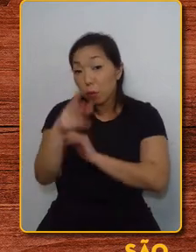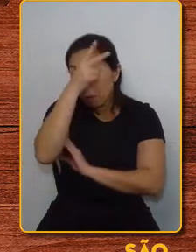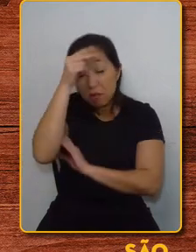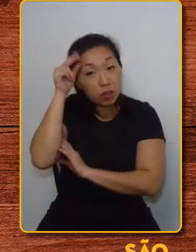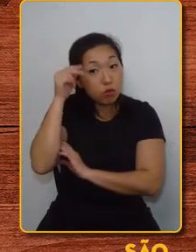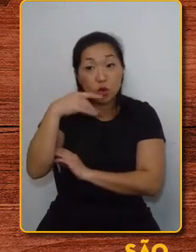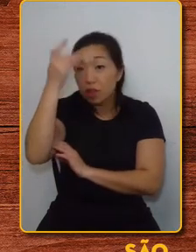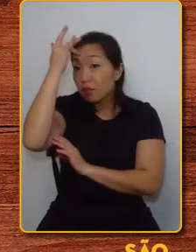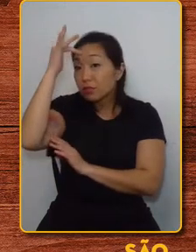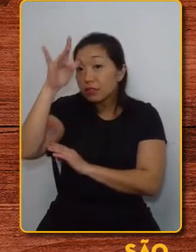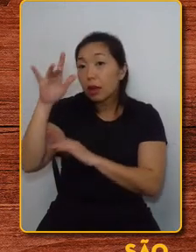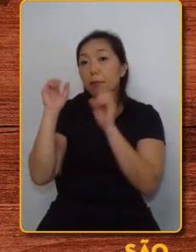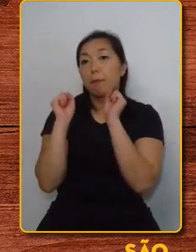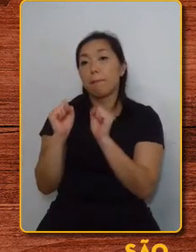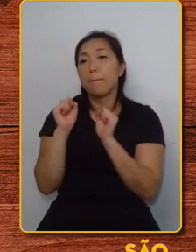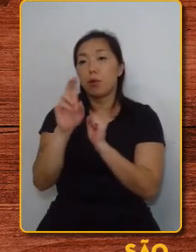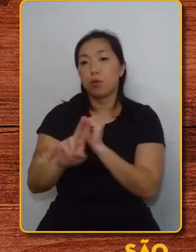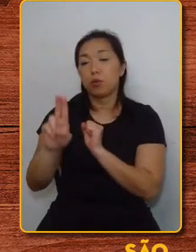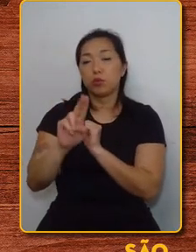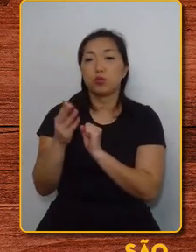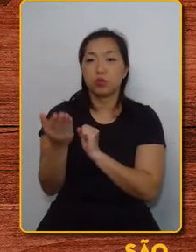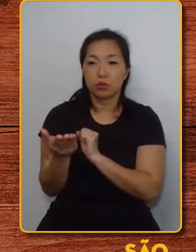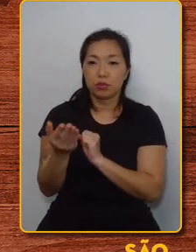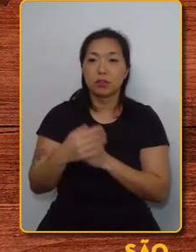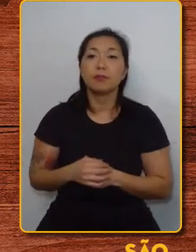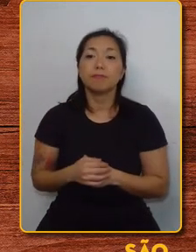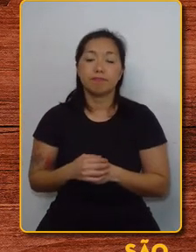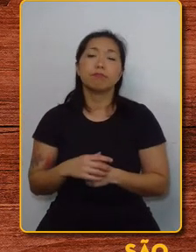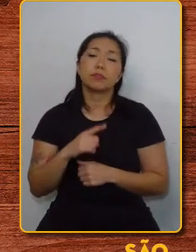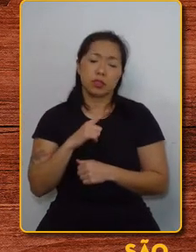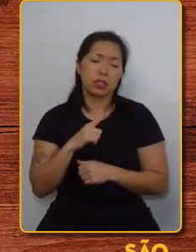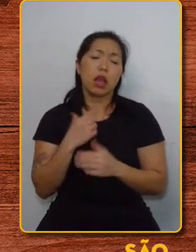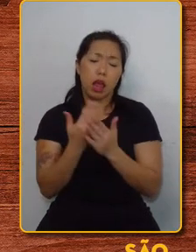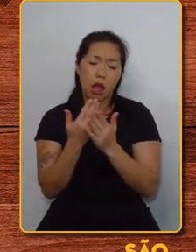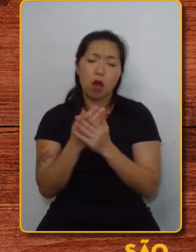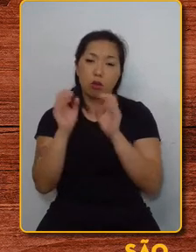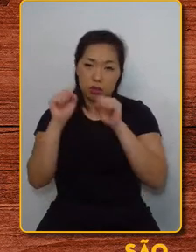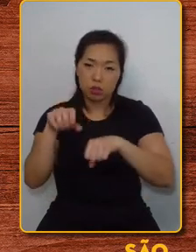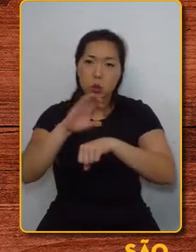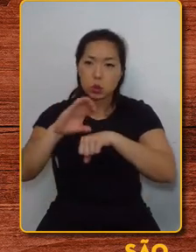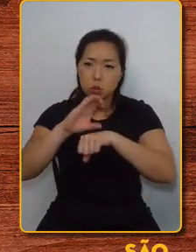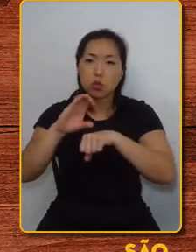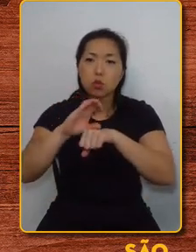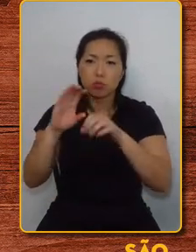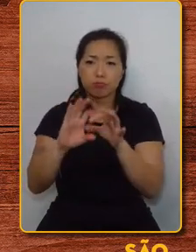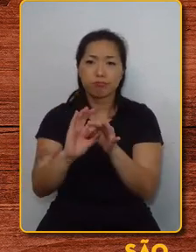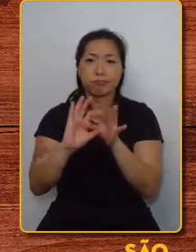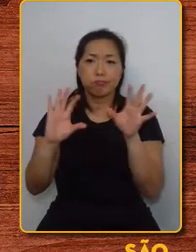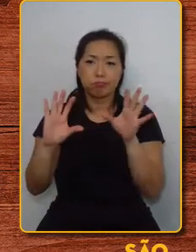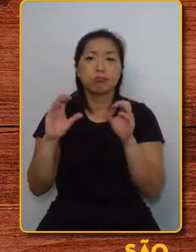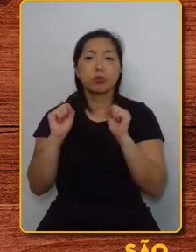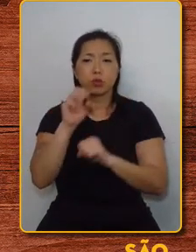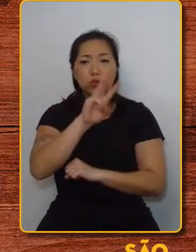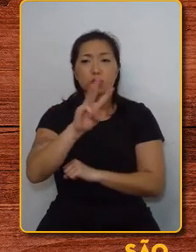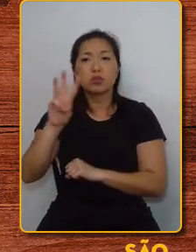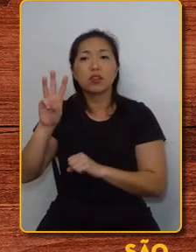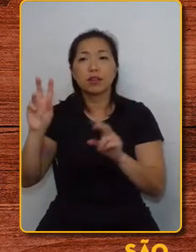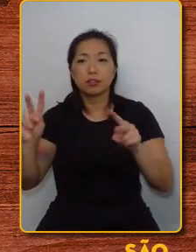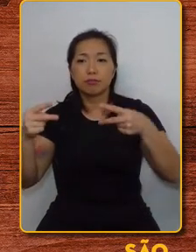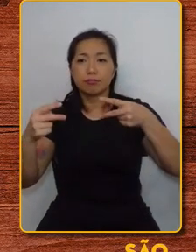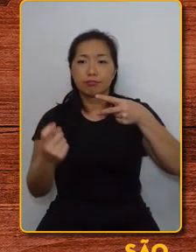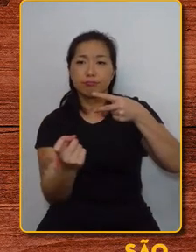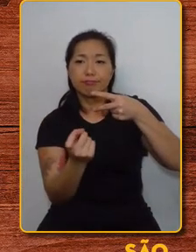né? Então, tem sim, as aulas estão lá, estão disponíveis para o público. Entrar no nosso site